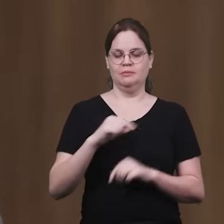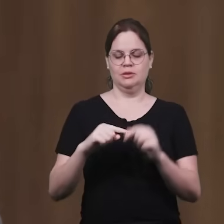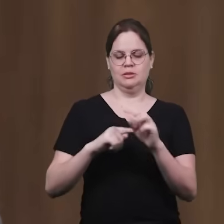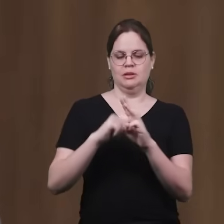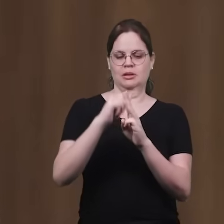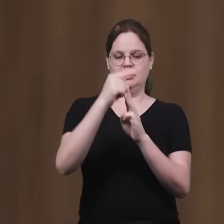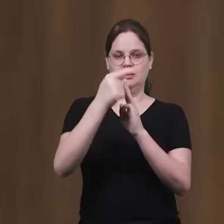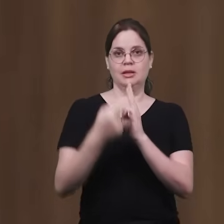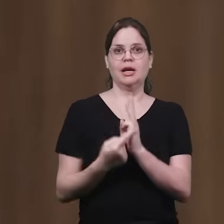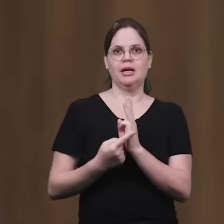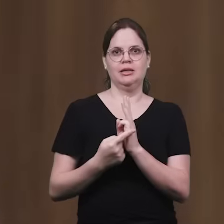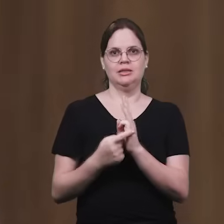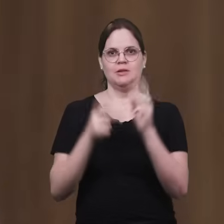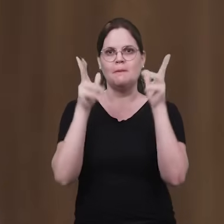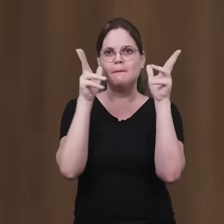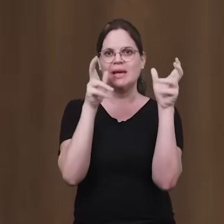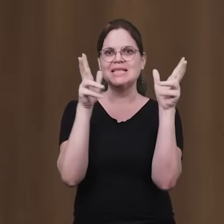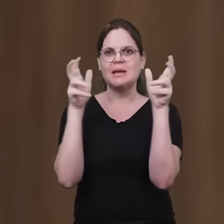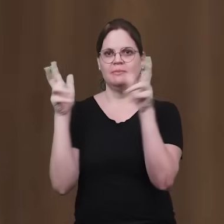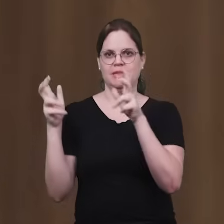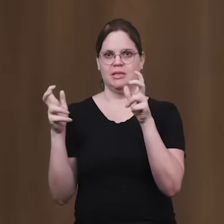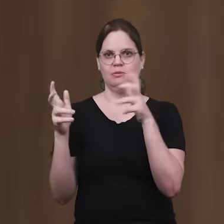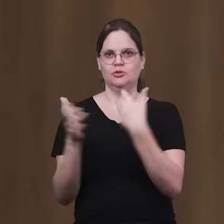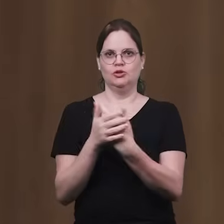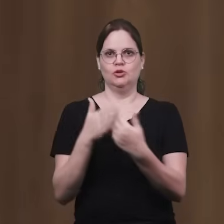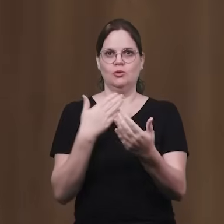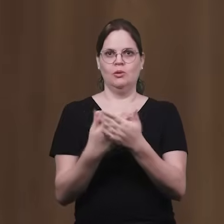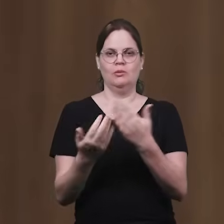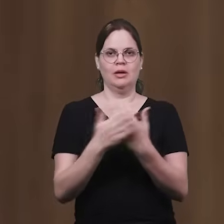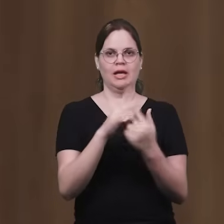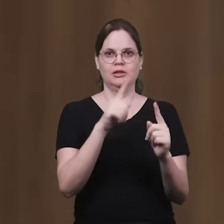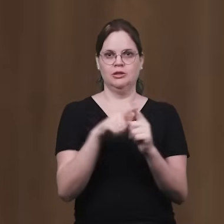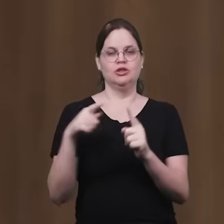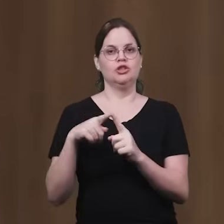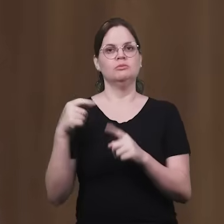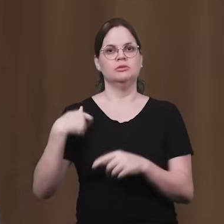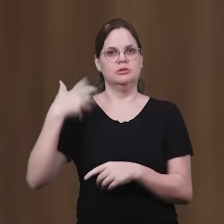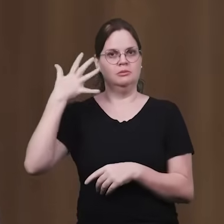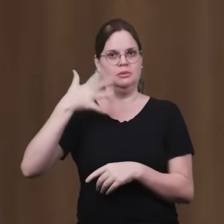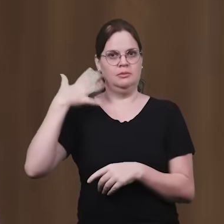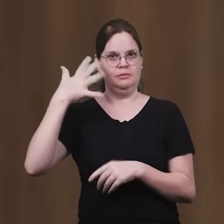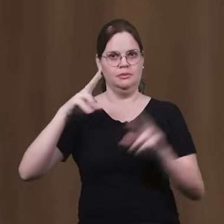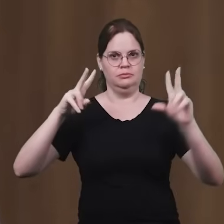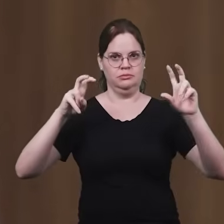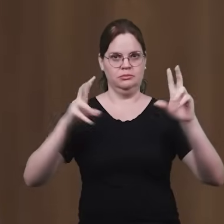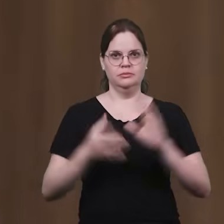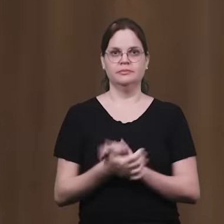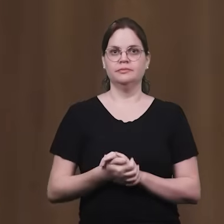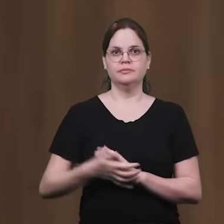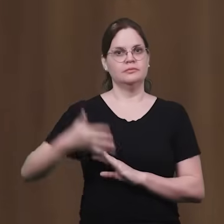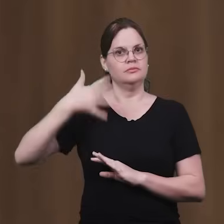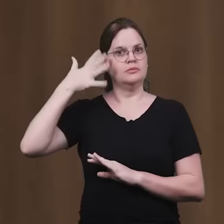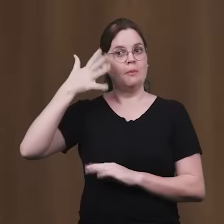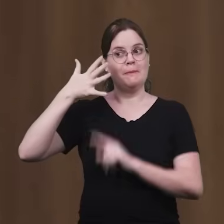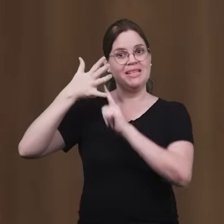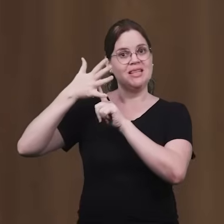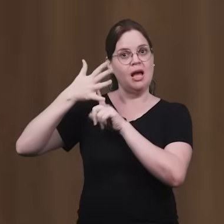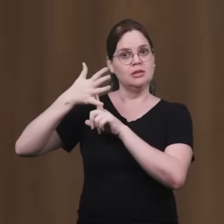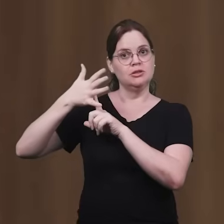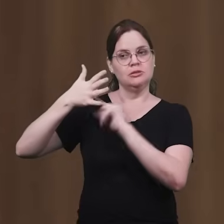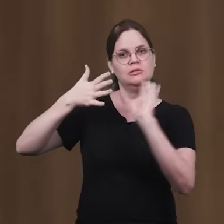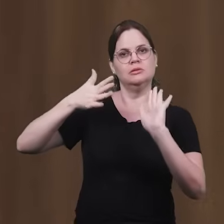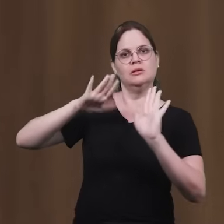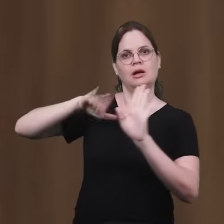3 meios de percepção de qualquer mensagem. E eu quero dizer uma coisa para você que está em casa. Toda mensagem tem um interesse.